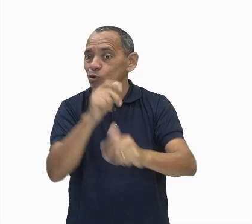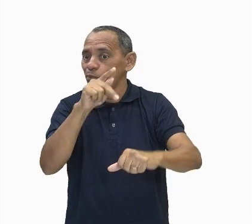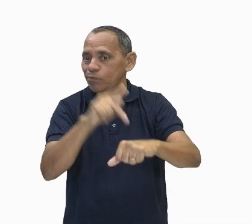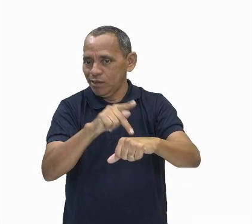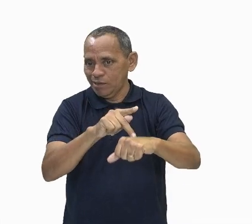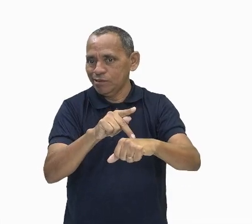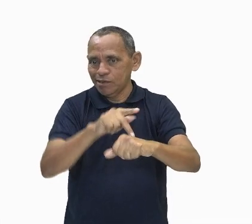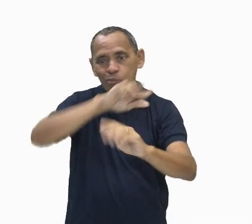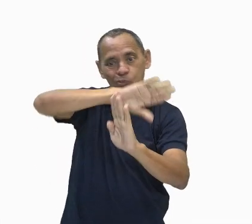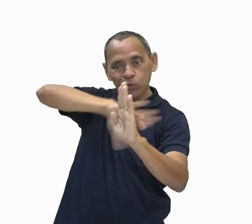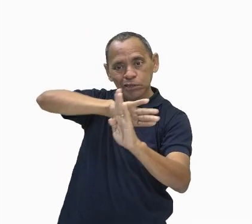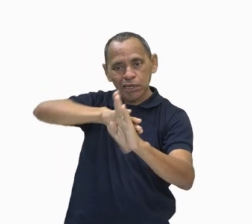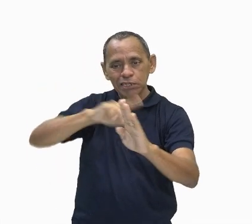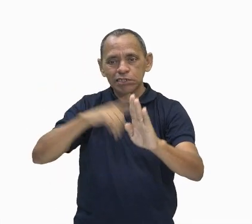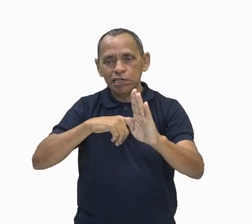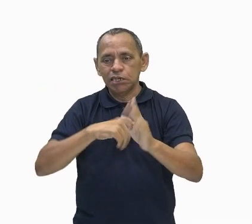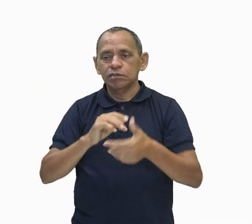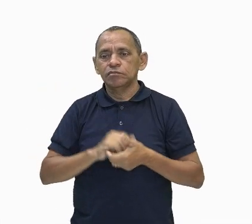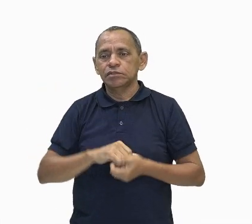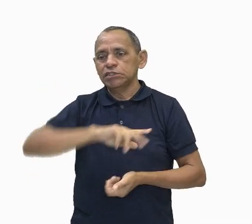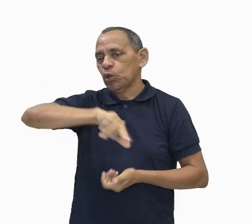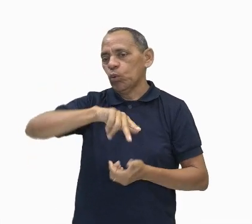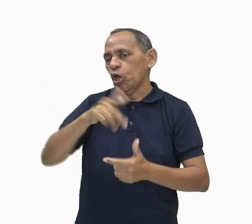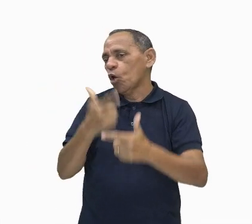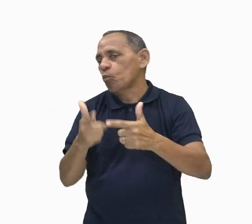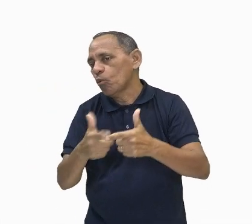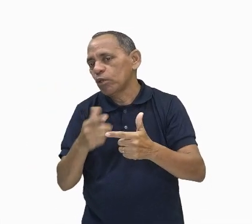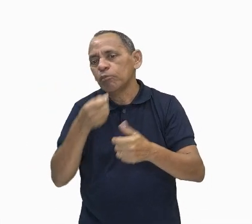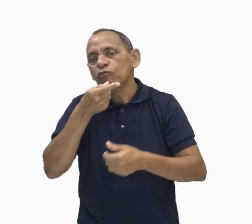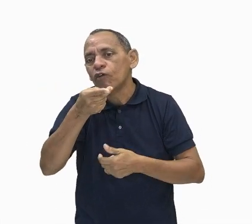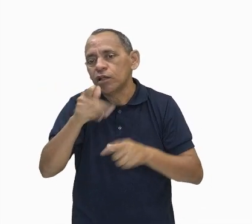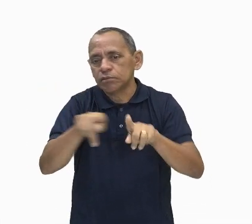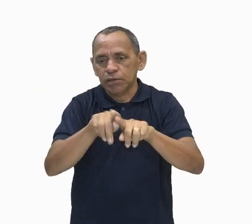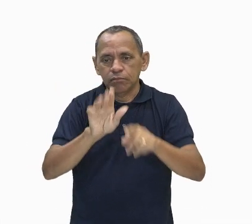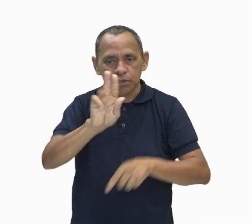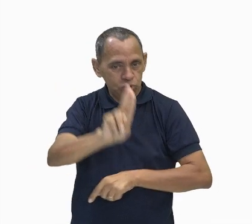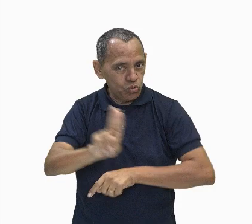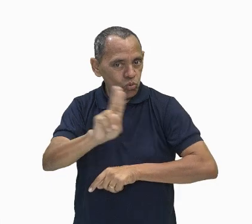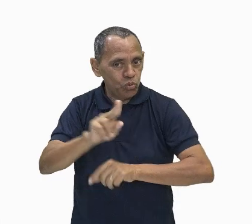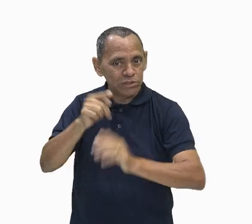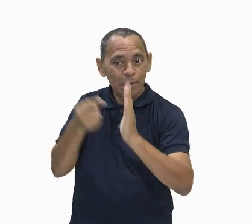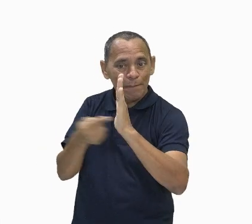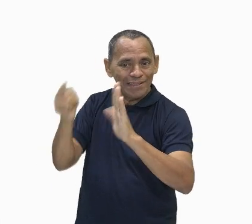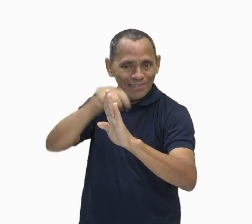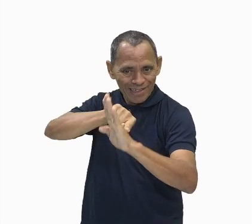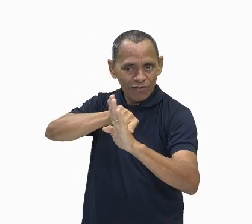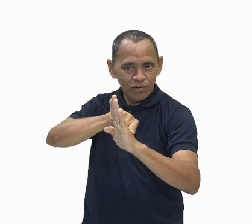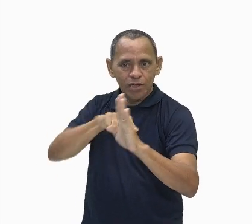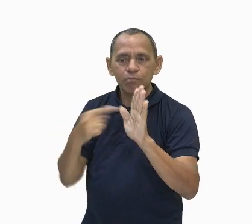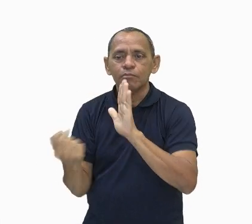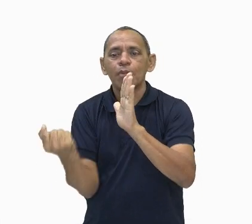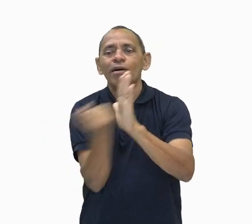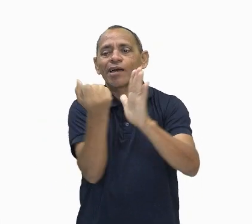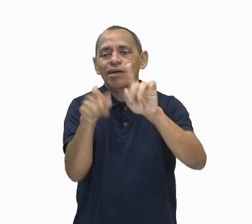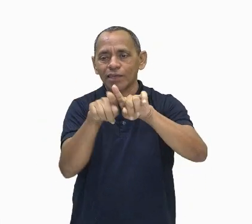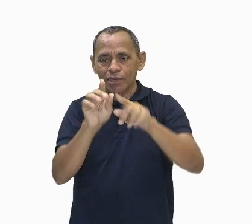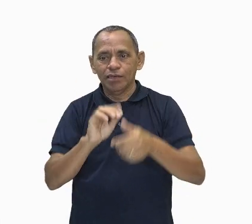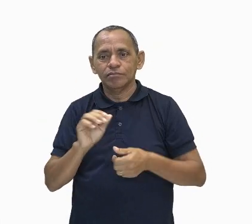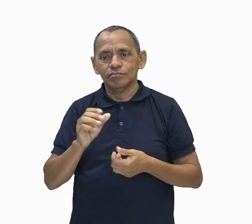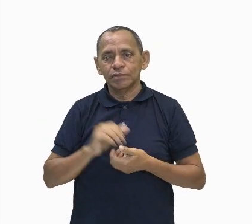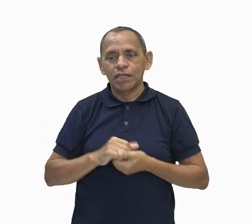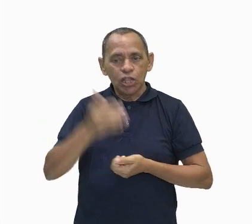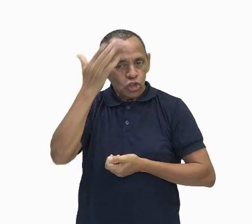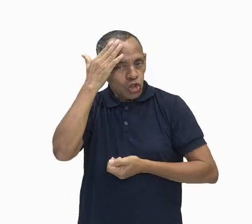implícito. Ele não diz que é um problema, mas repete tantas vezes, usa essa ideia da metáfora para marcar que a gente entende que foi algo marcante, que foi